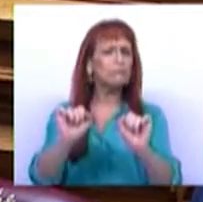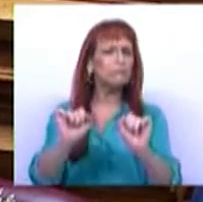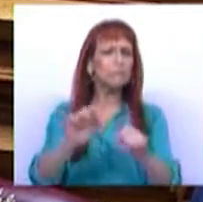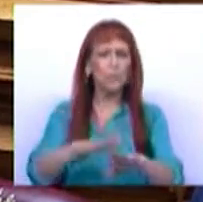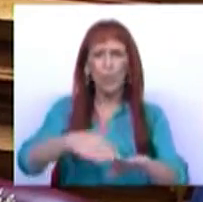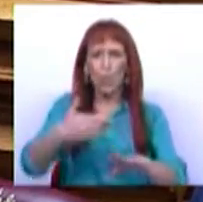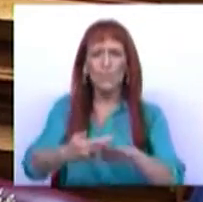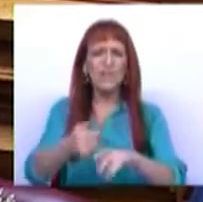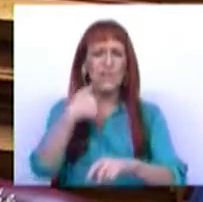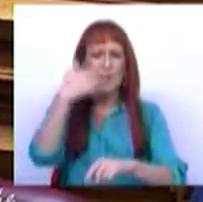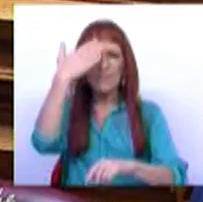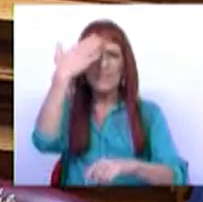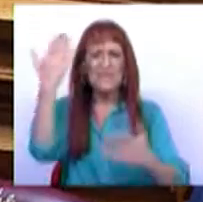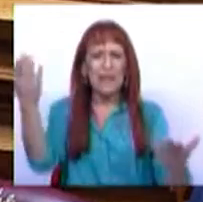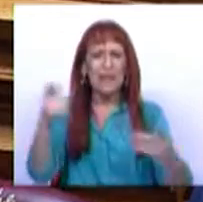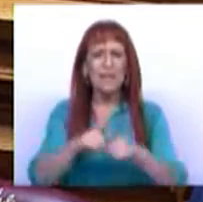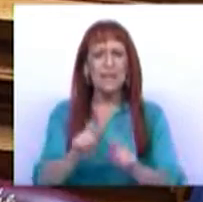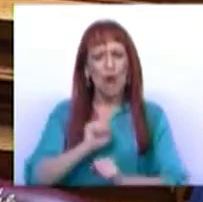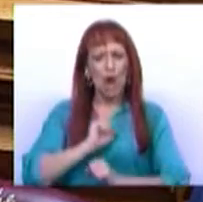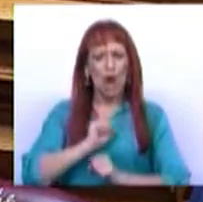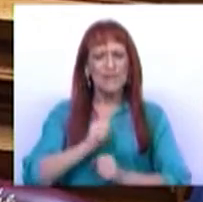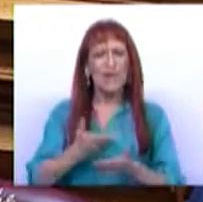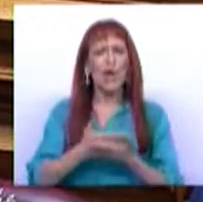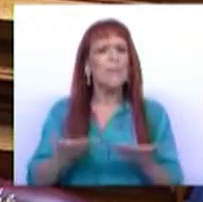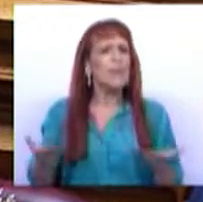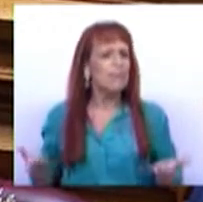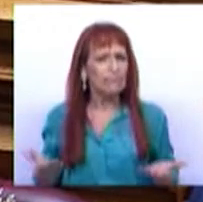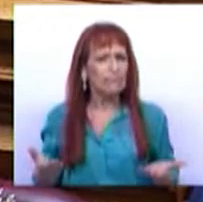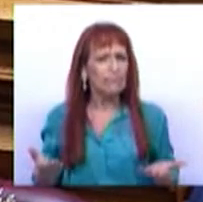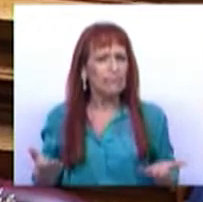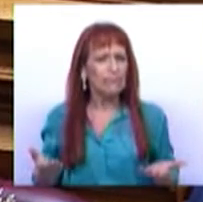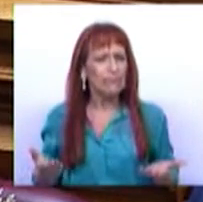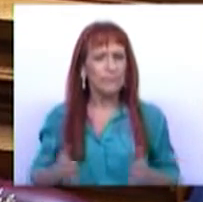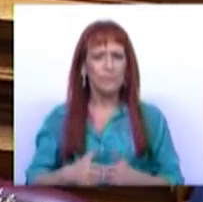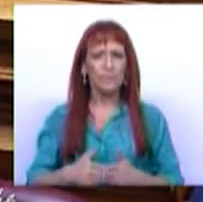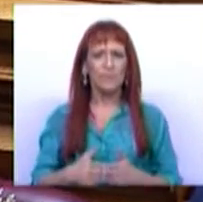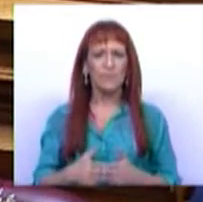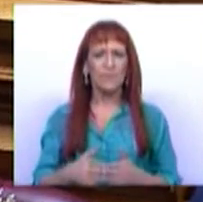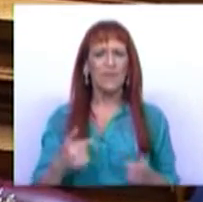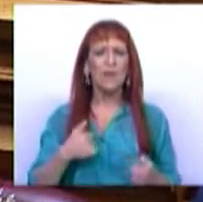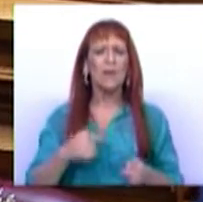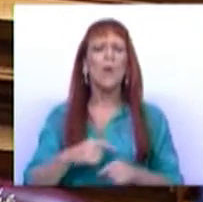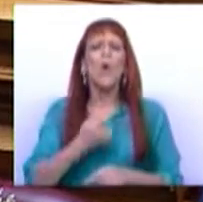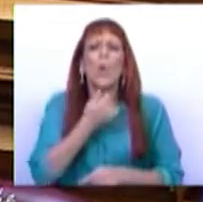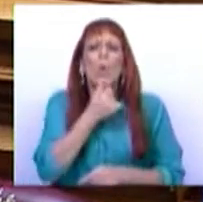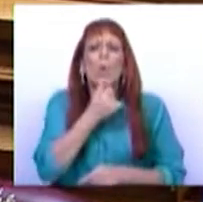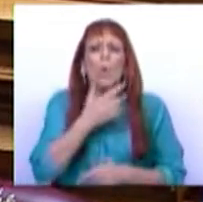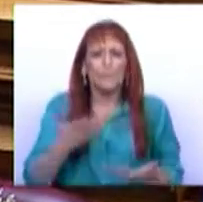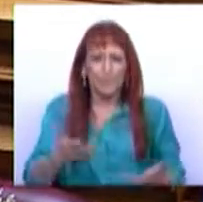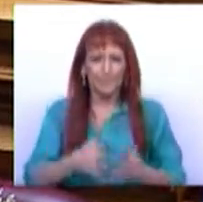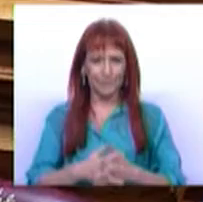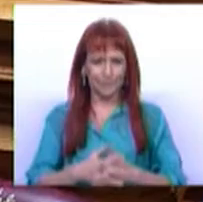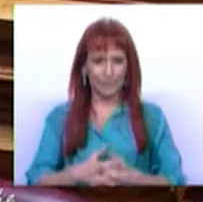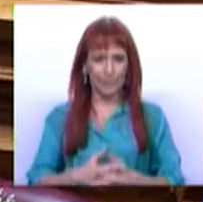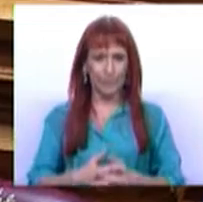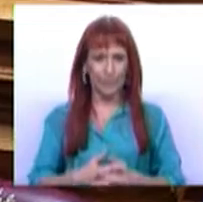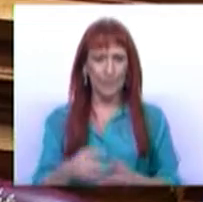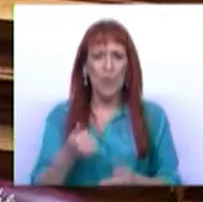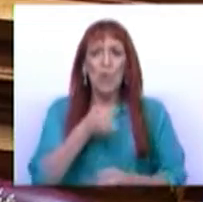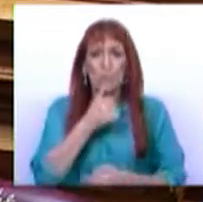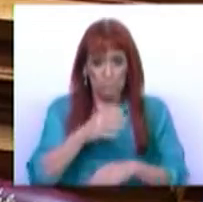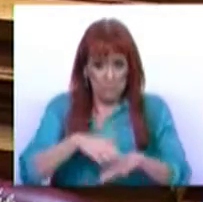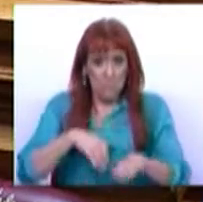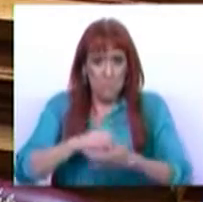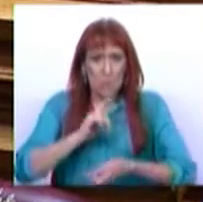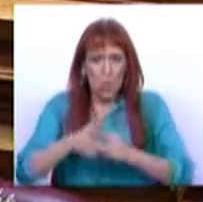no reforço da capacidade da nossa economia? O que devemos então fazer? O que devemos